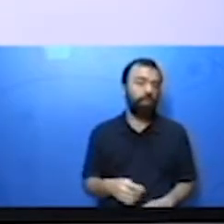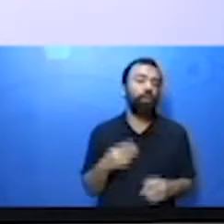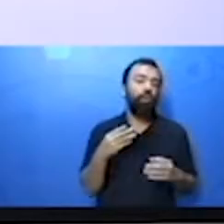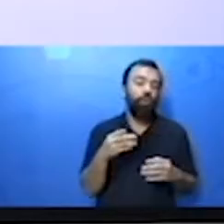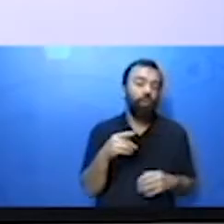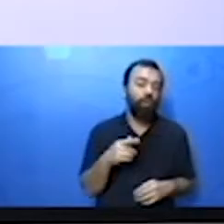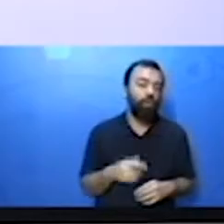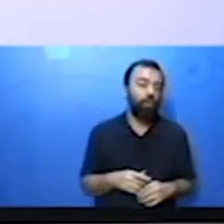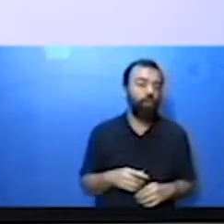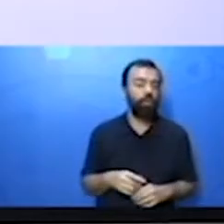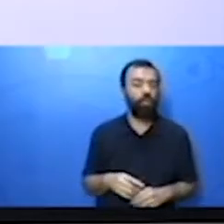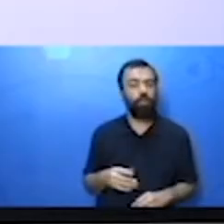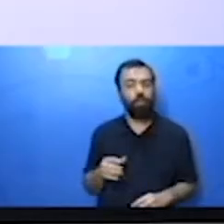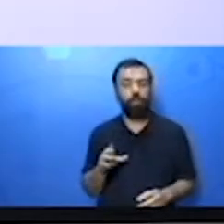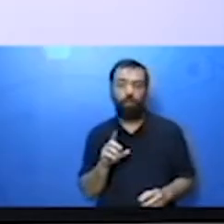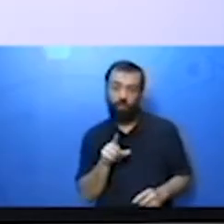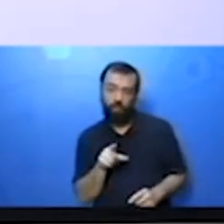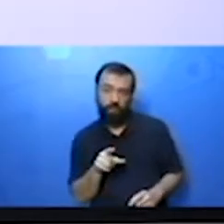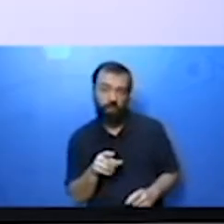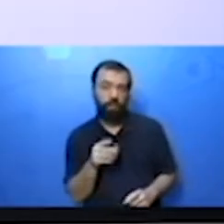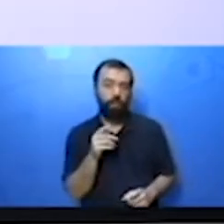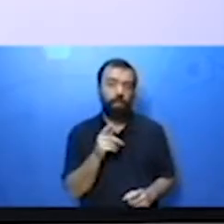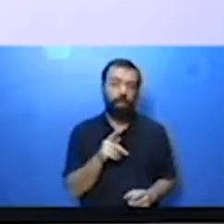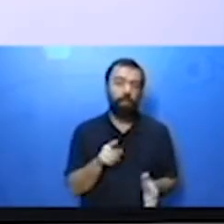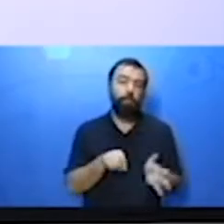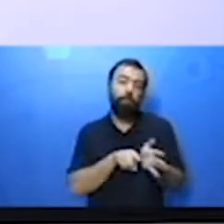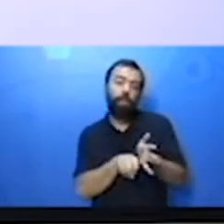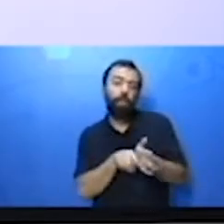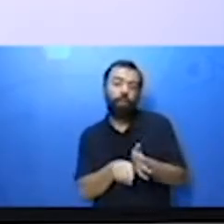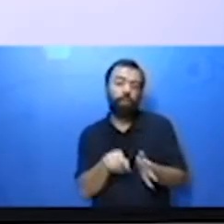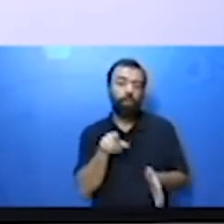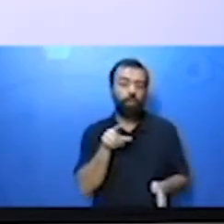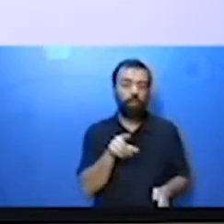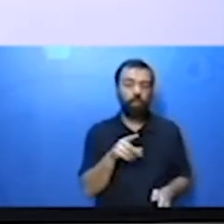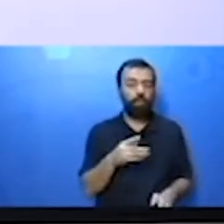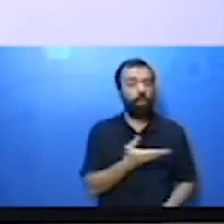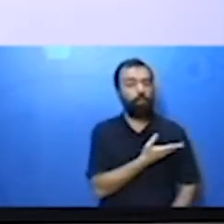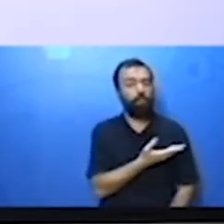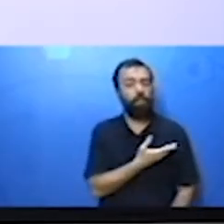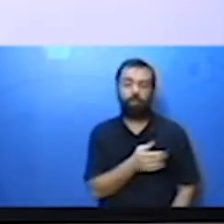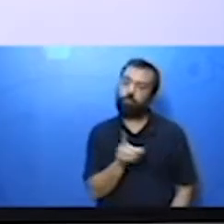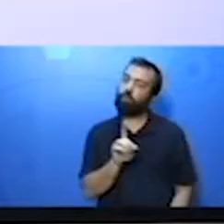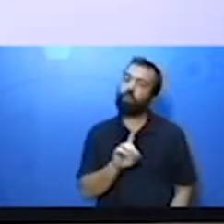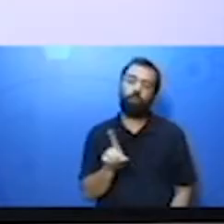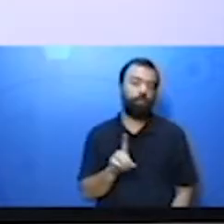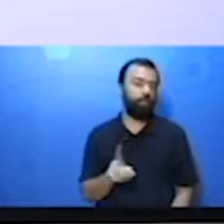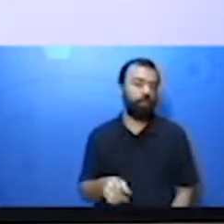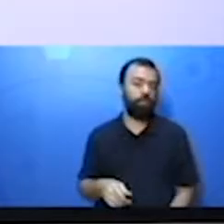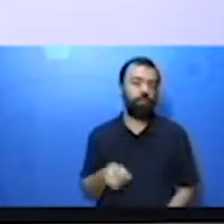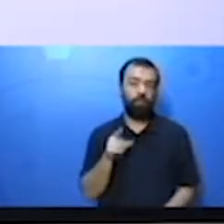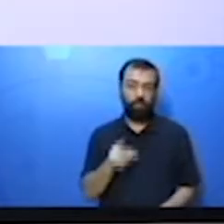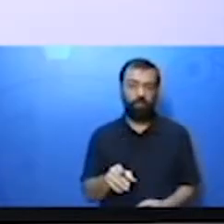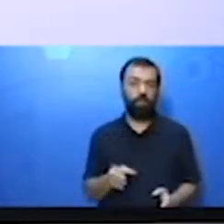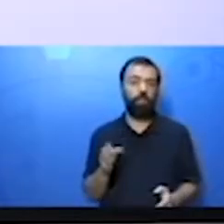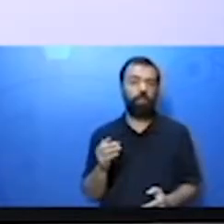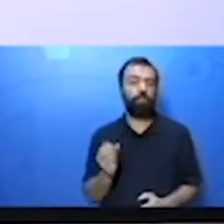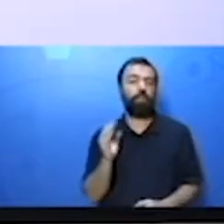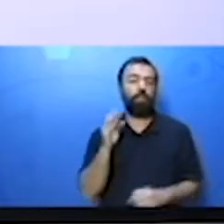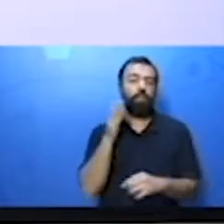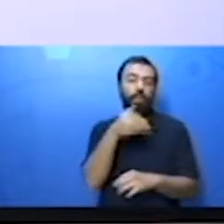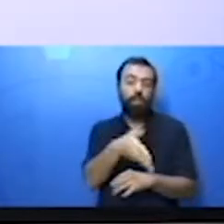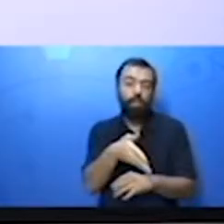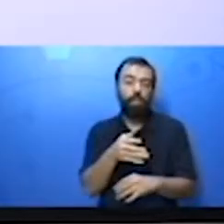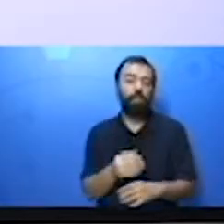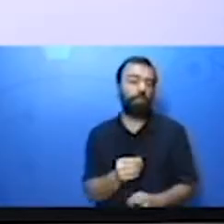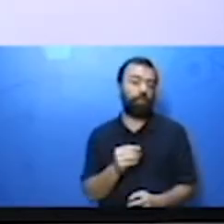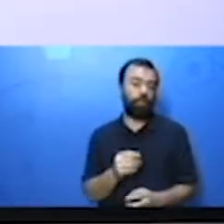hoje, ô vizinha, o que você tem para o estômago? Não, toma esse que é bom. Não faça isso. Essa automedicação pode levar à